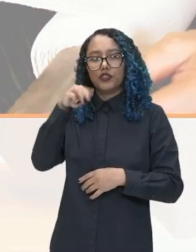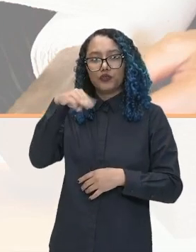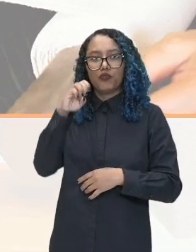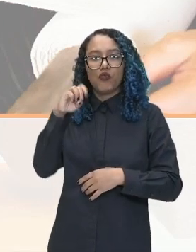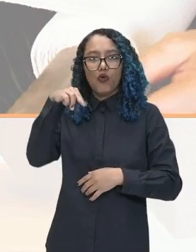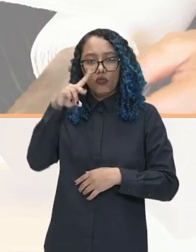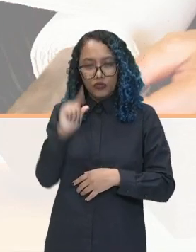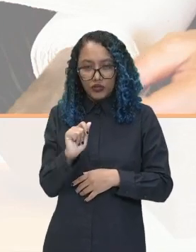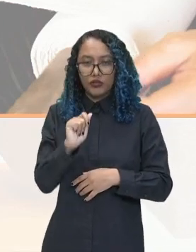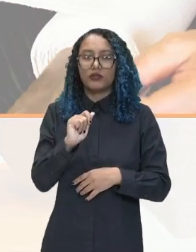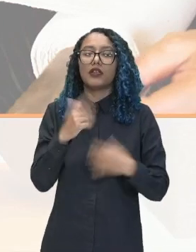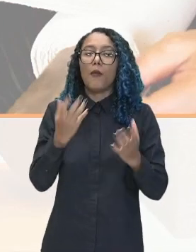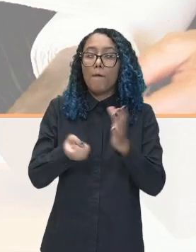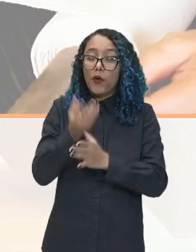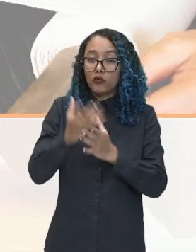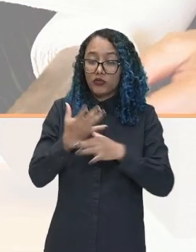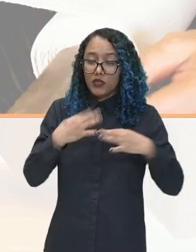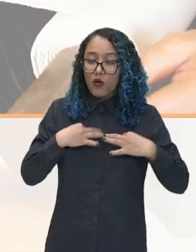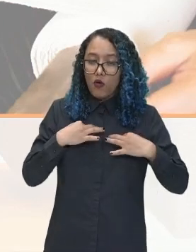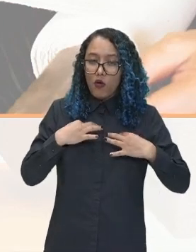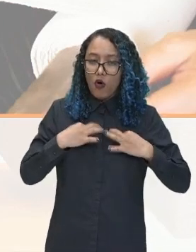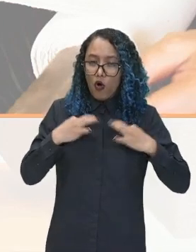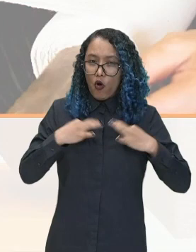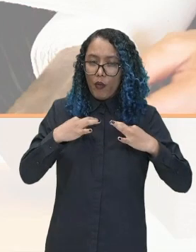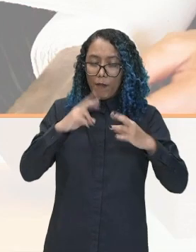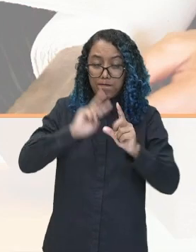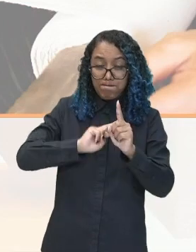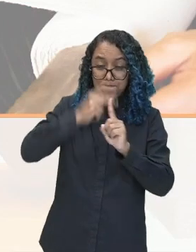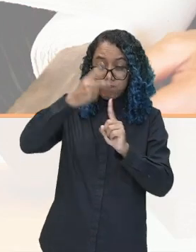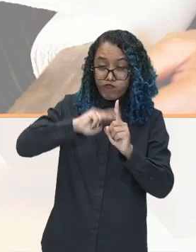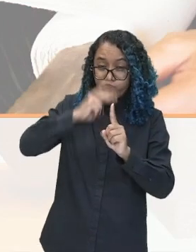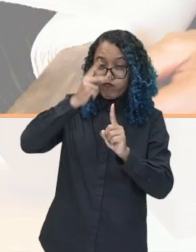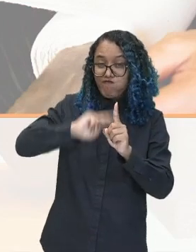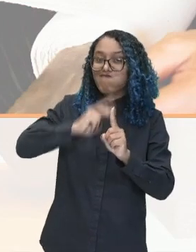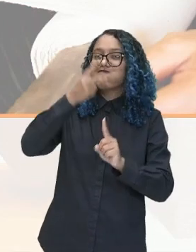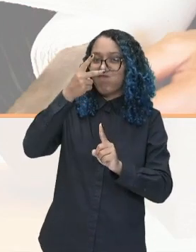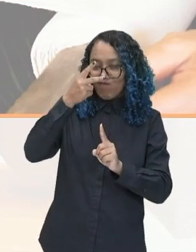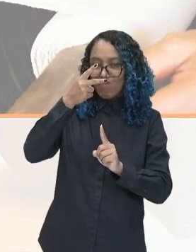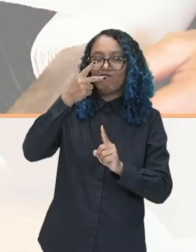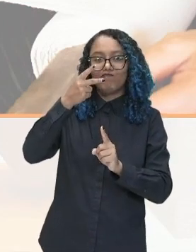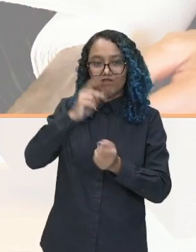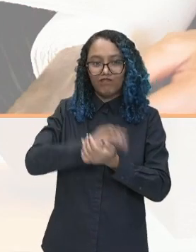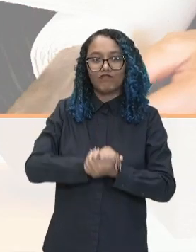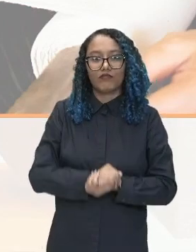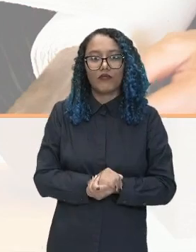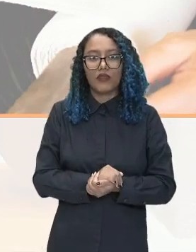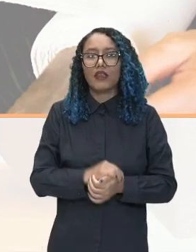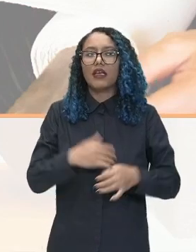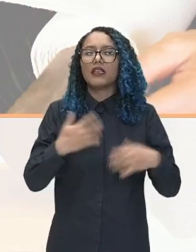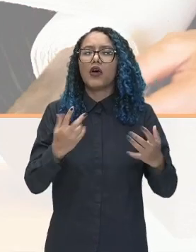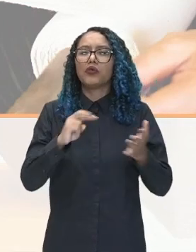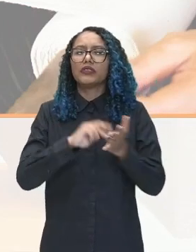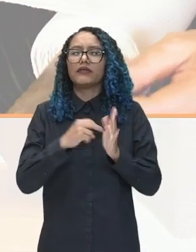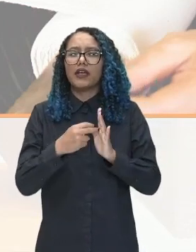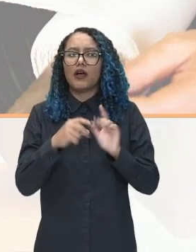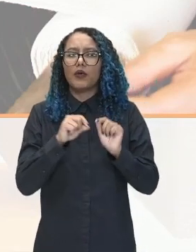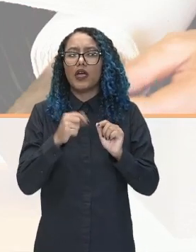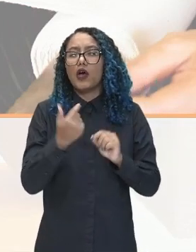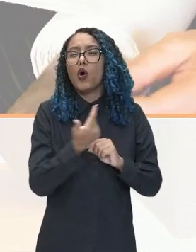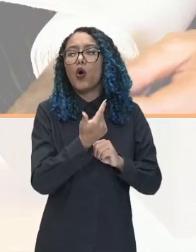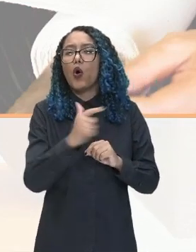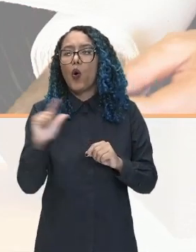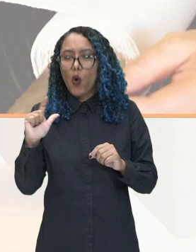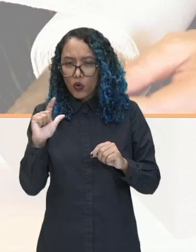da produção de tecidos e significou que não eram mais necessários tecelões